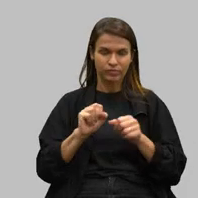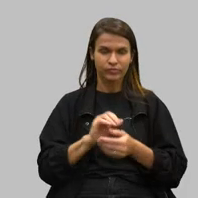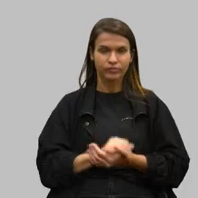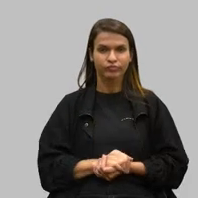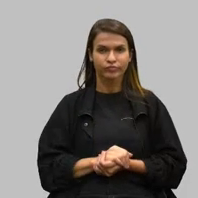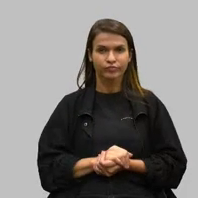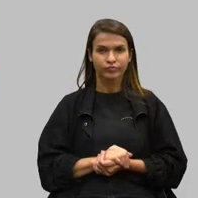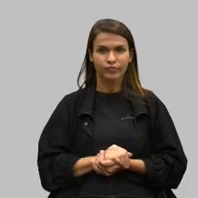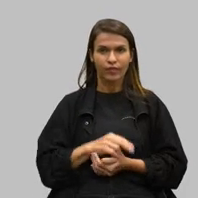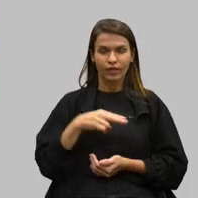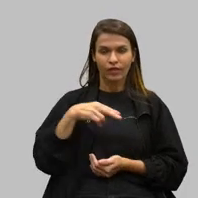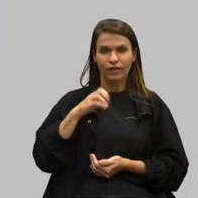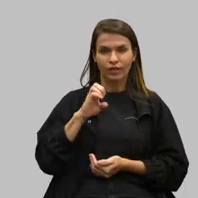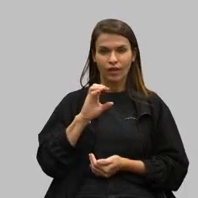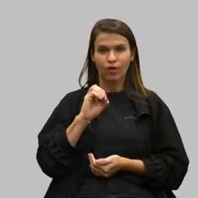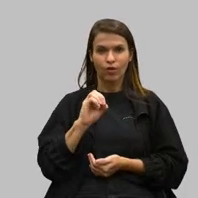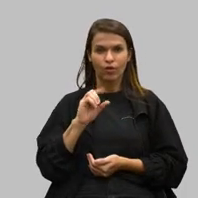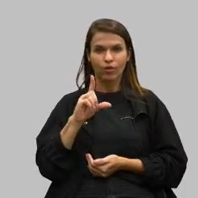Neonatologia.